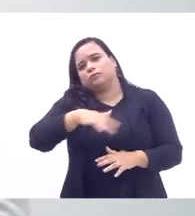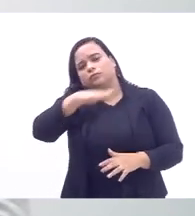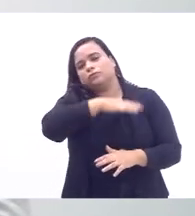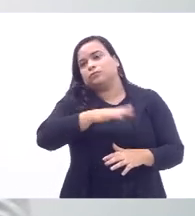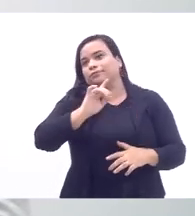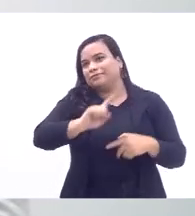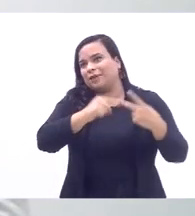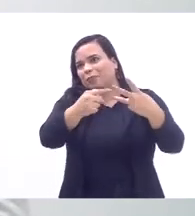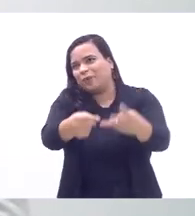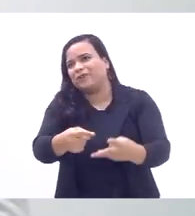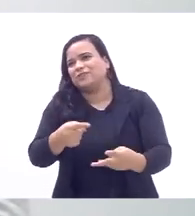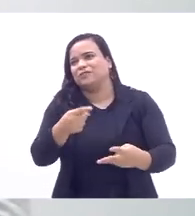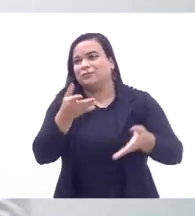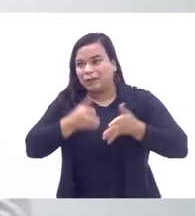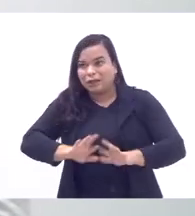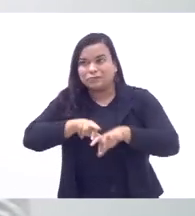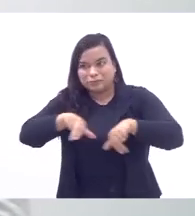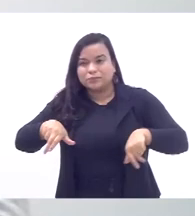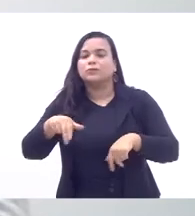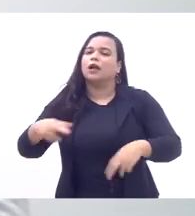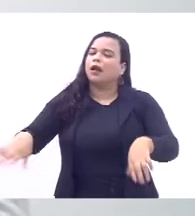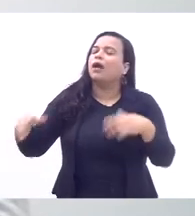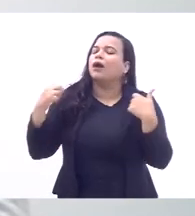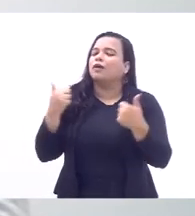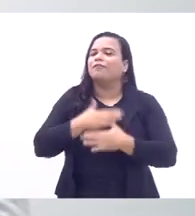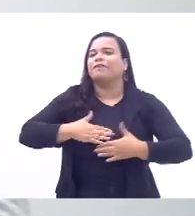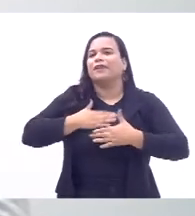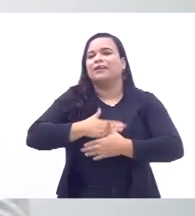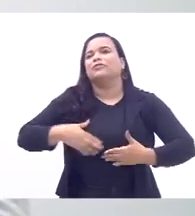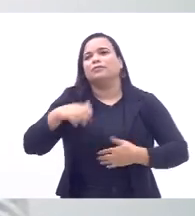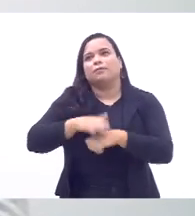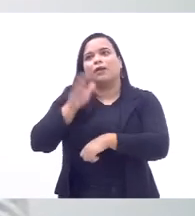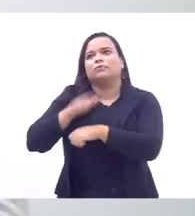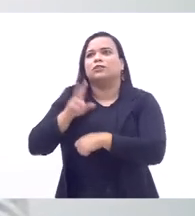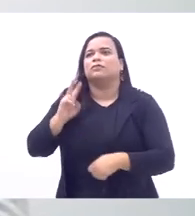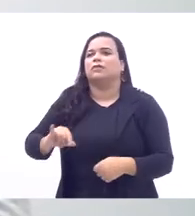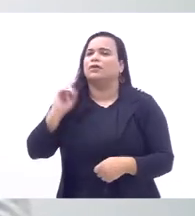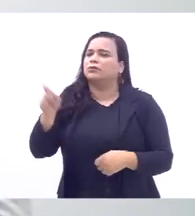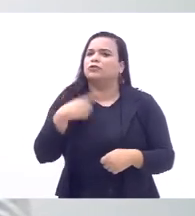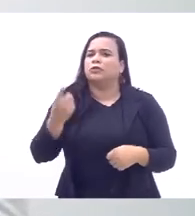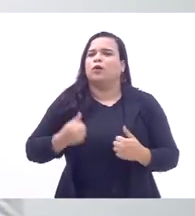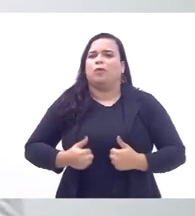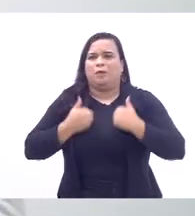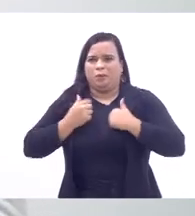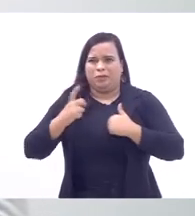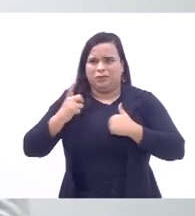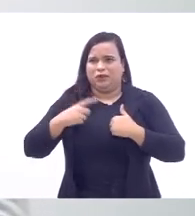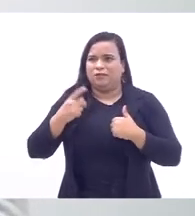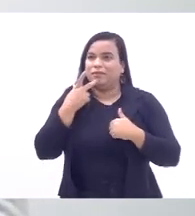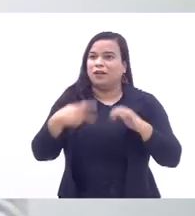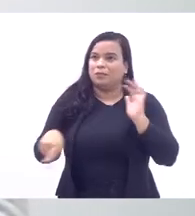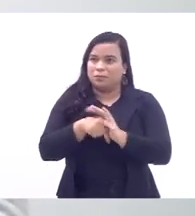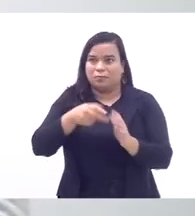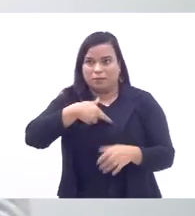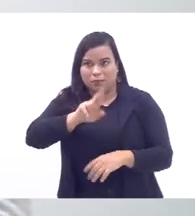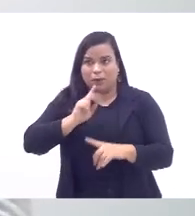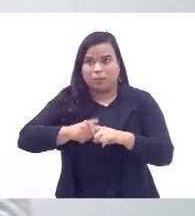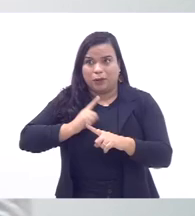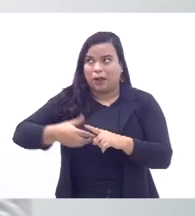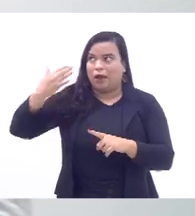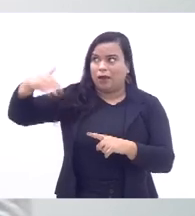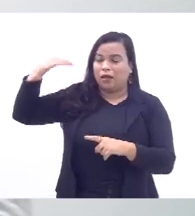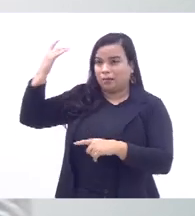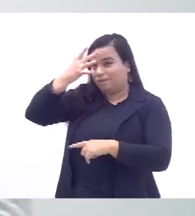nós, possam curtir muito mais isso aqui. Se a gente hoje tem orgulho de poder dizer que é um Oluô, é porque alguém lá atrás tomou muita chibatada.